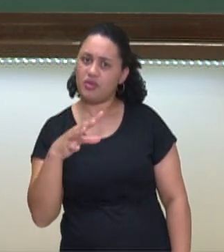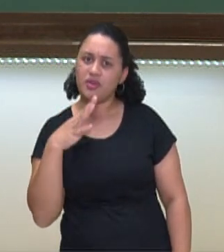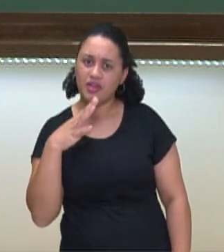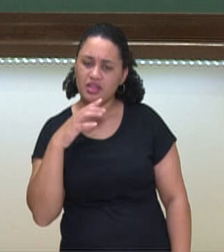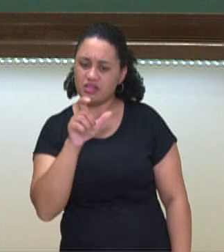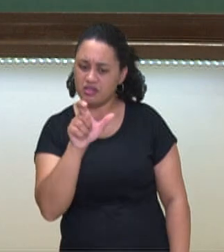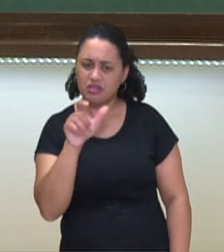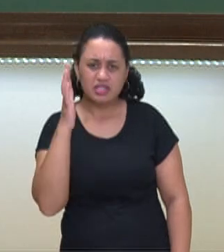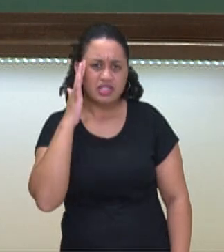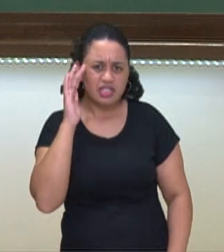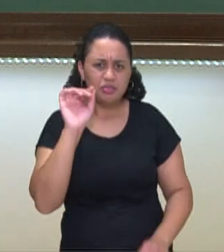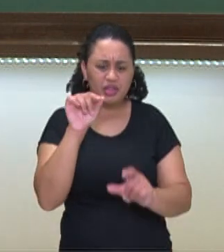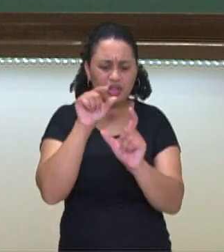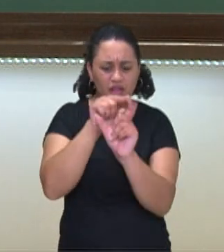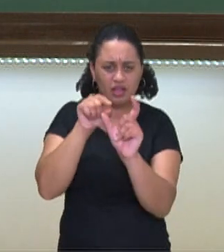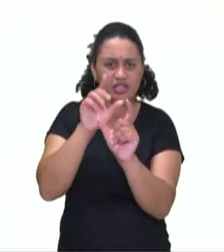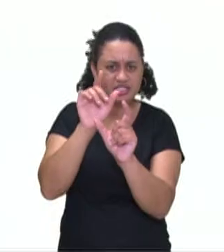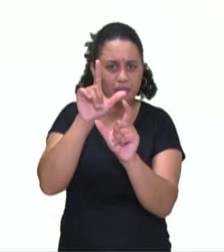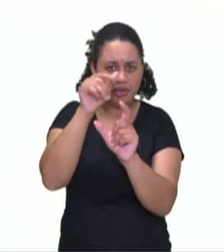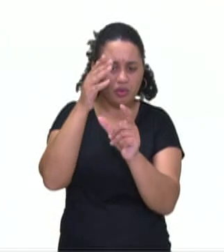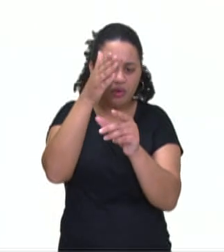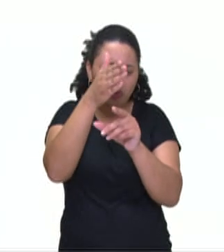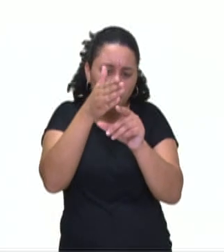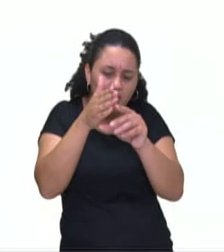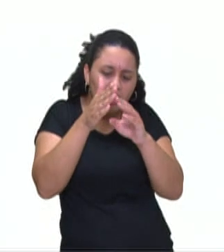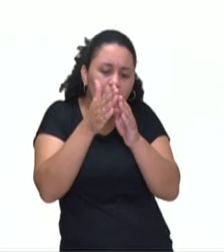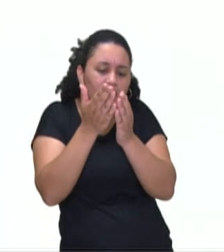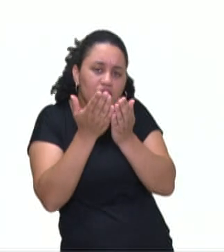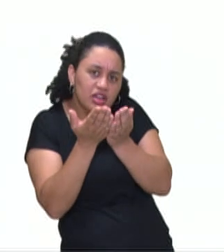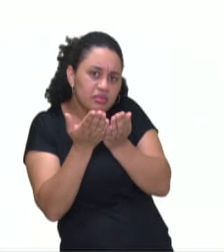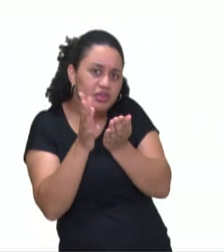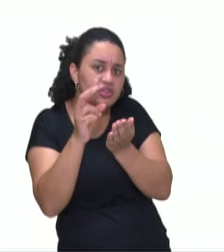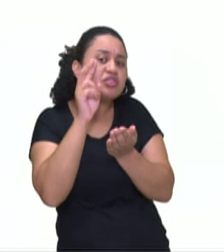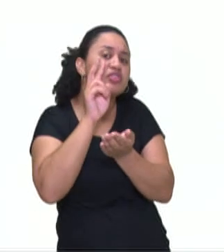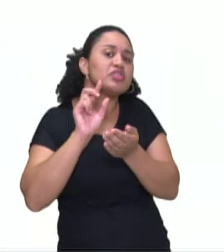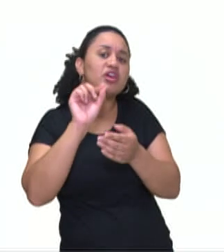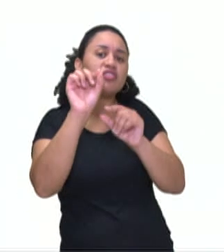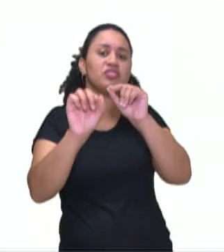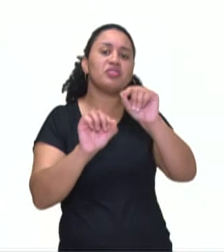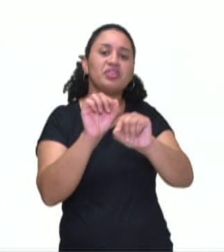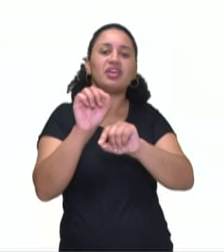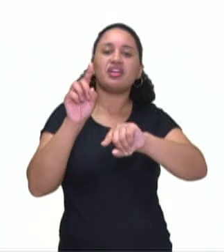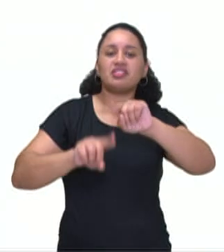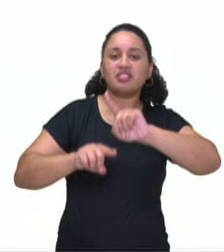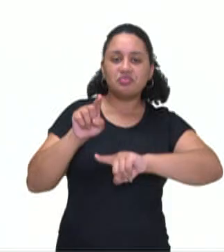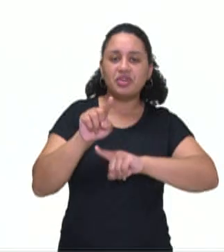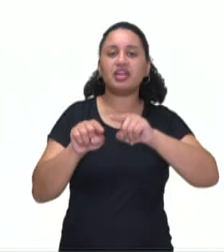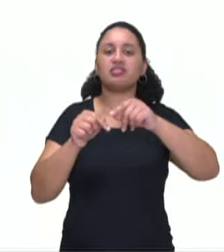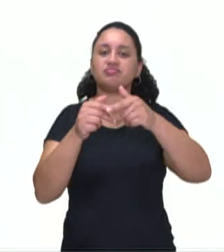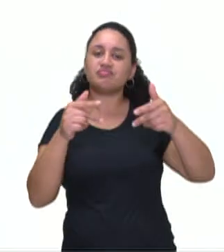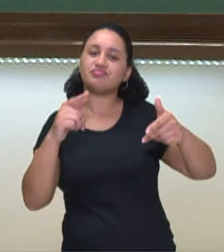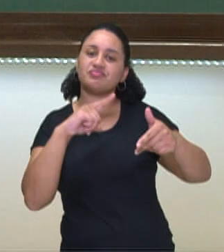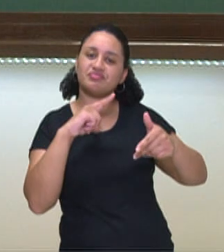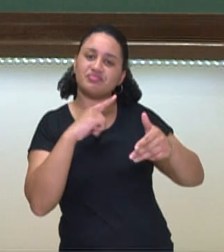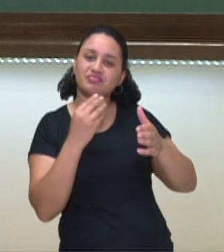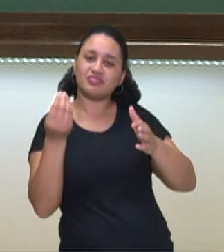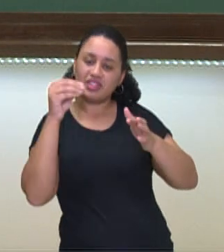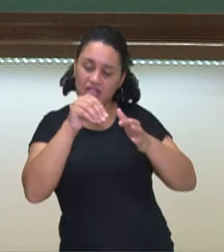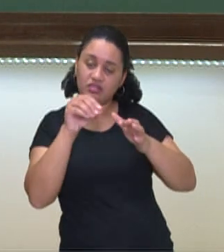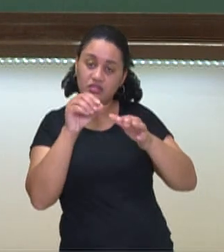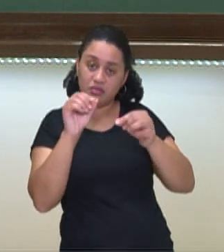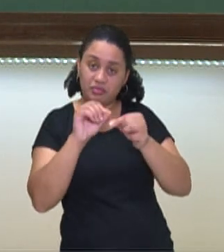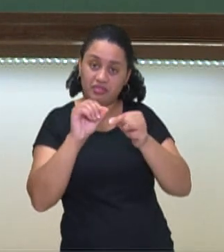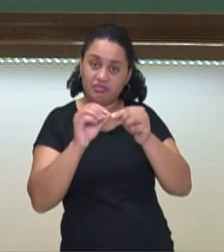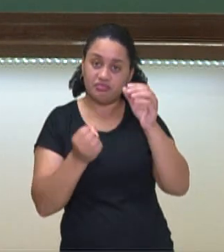constituídas? Já abriram uma pilha? Já verificaram quais são os elementos, as substâncias que estão lá formando a